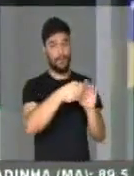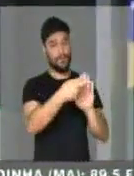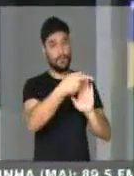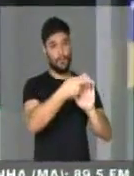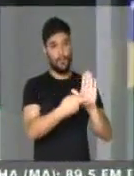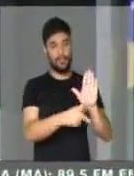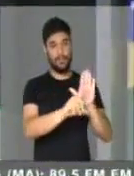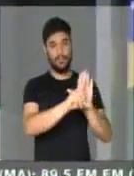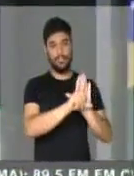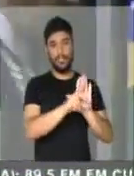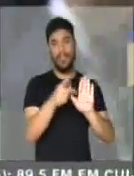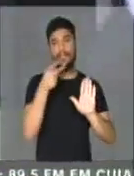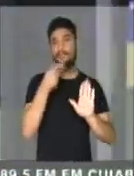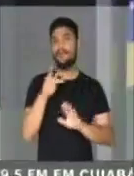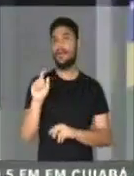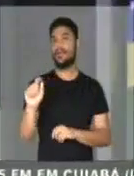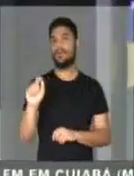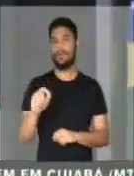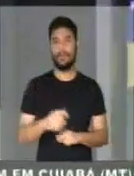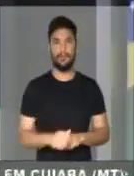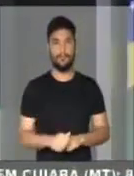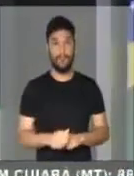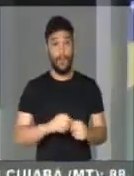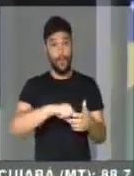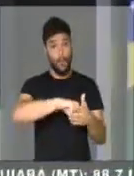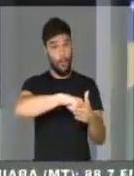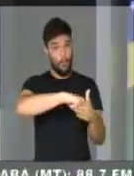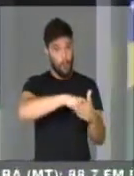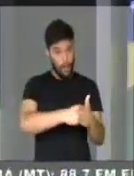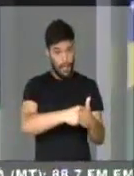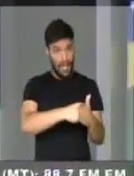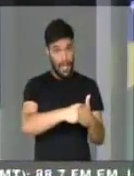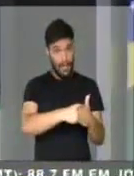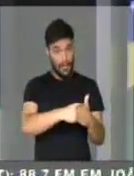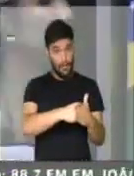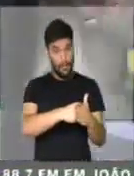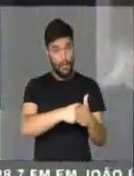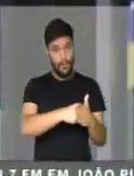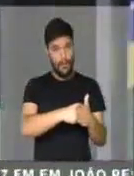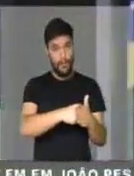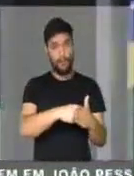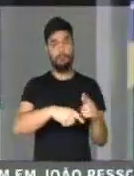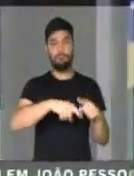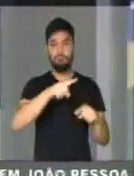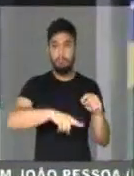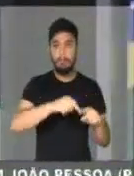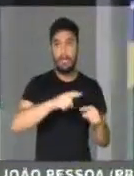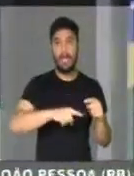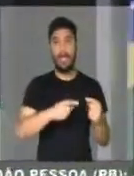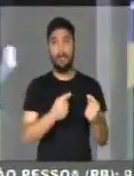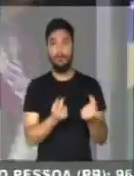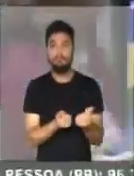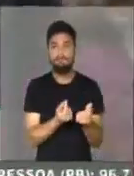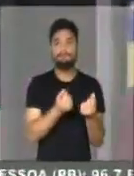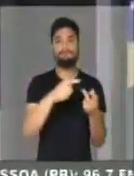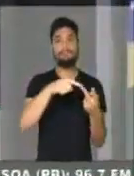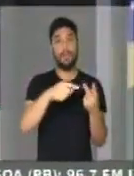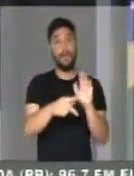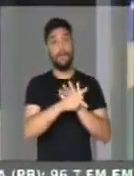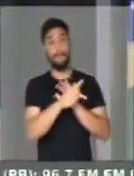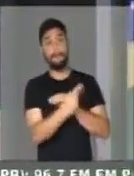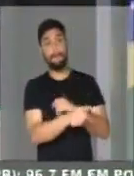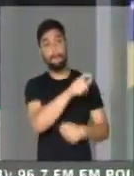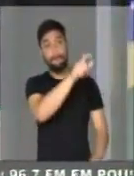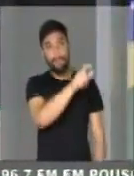de lei dizem respeito ao bloqueio cautelar de bens, valores e